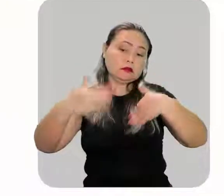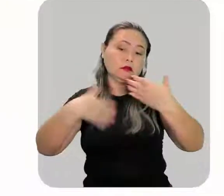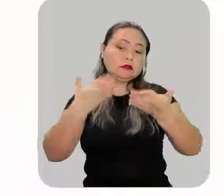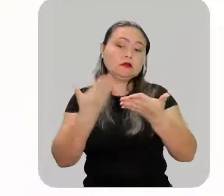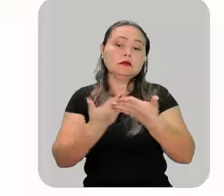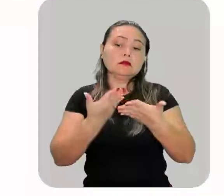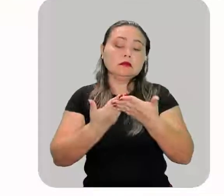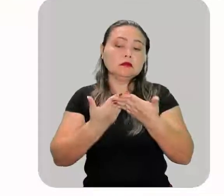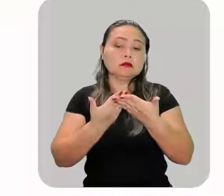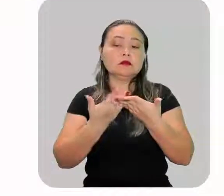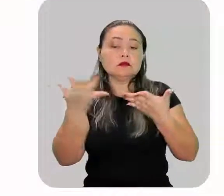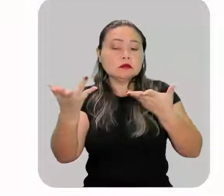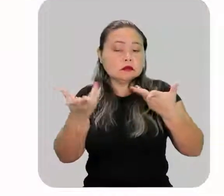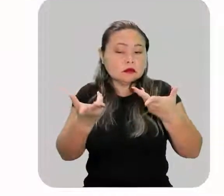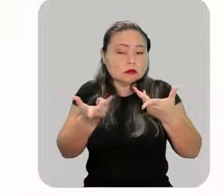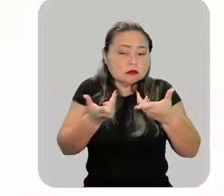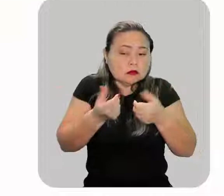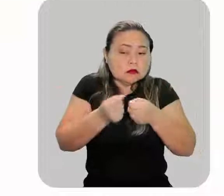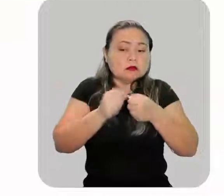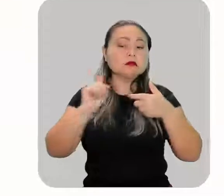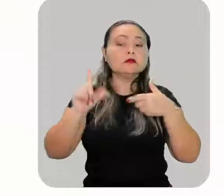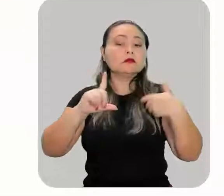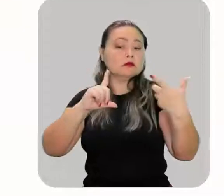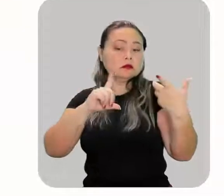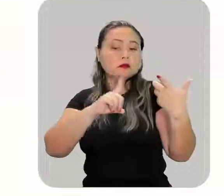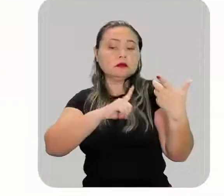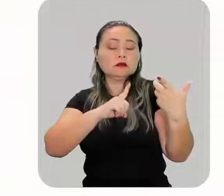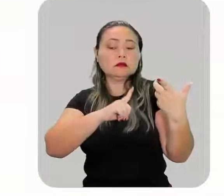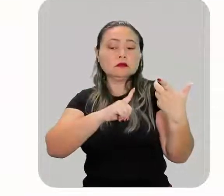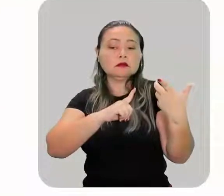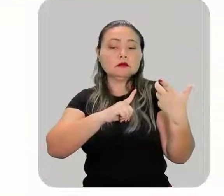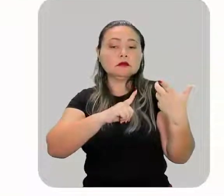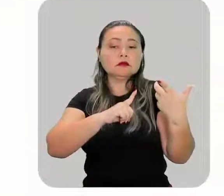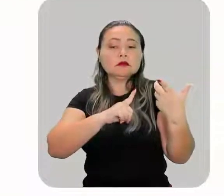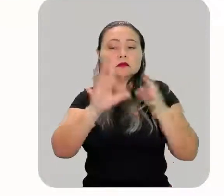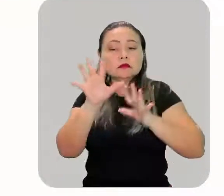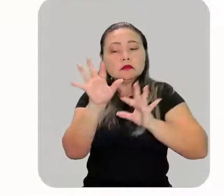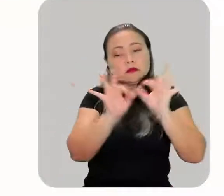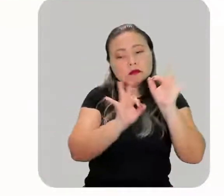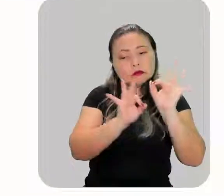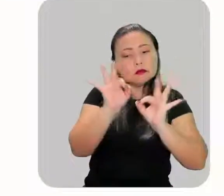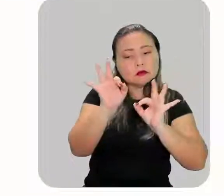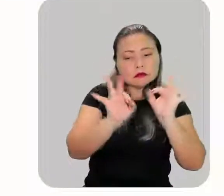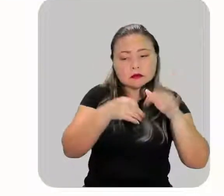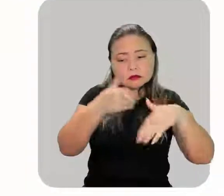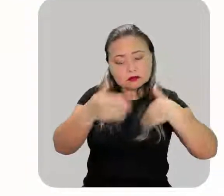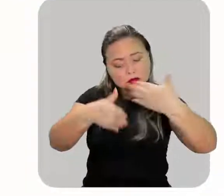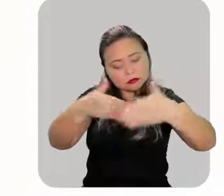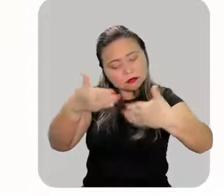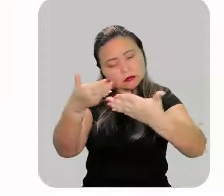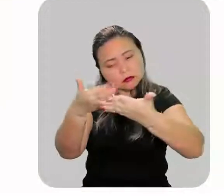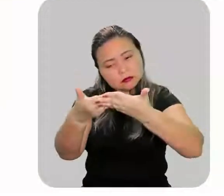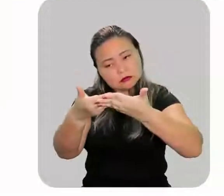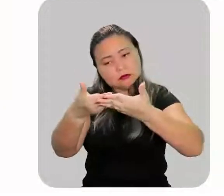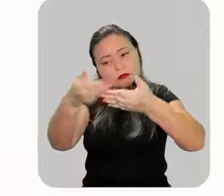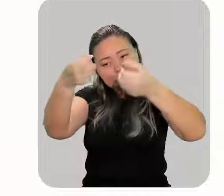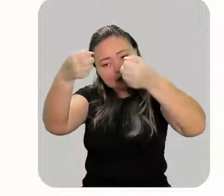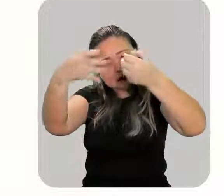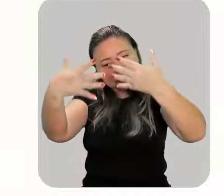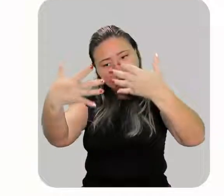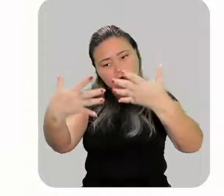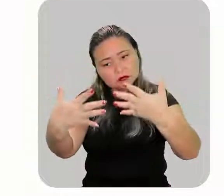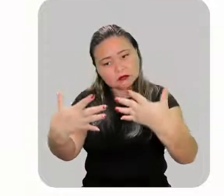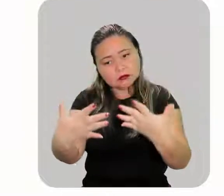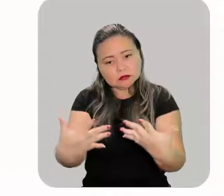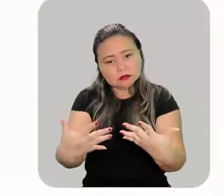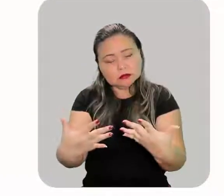das aulas, aquela habilidade toda ali vai criar formato, né, ao longo das nossas aulas, tá certo? Certinho.